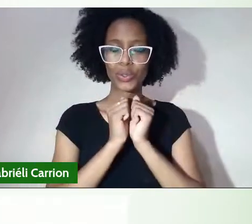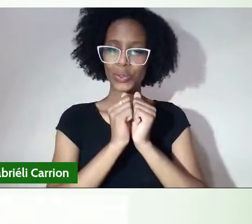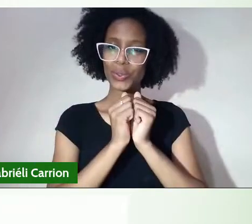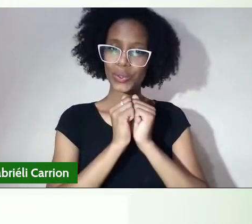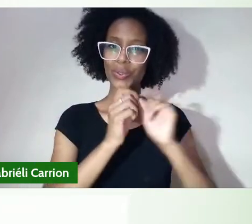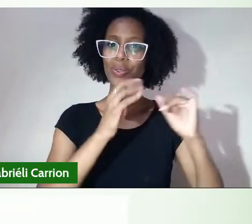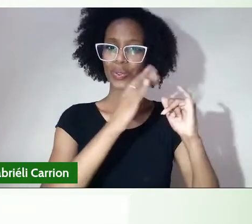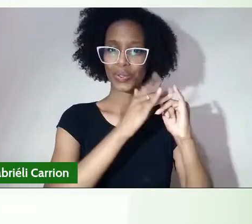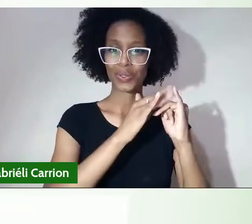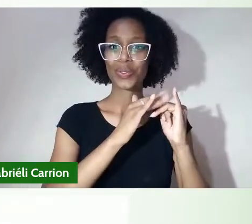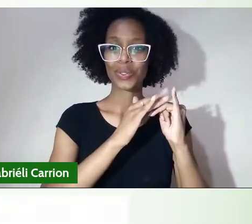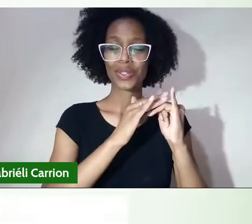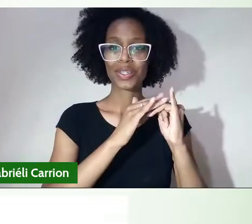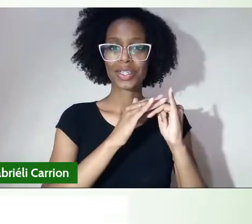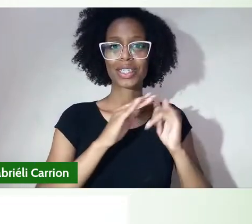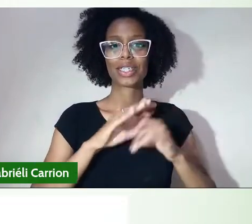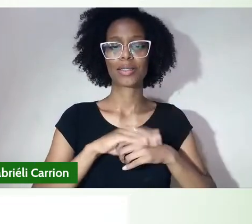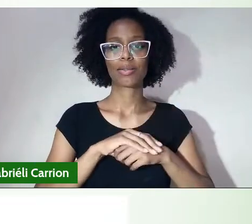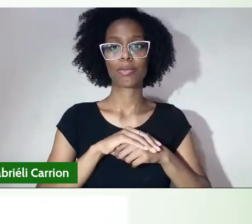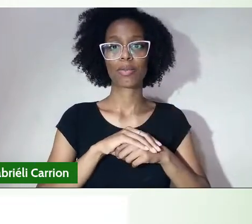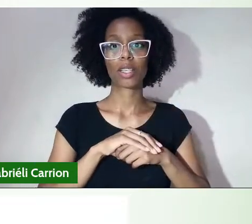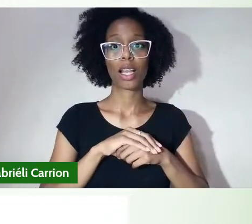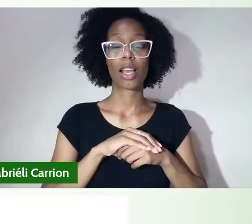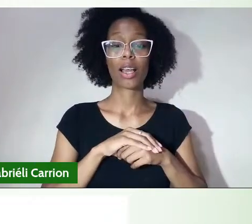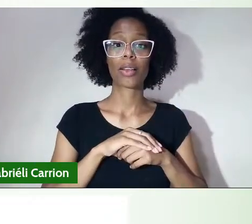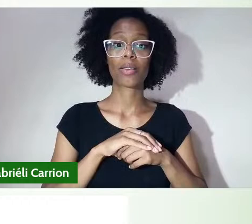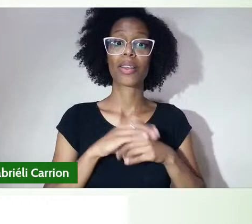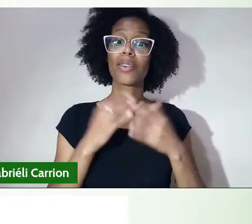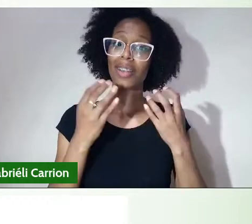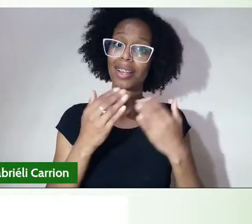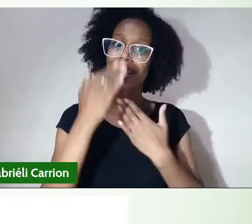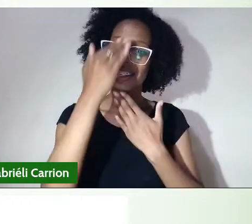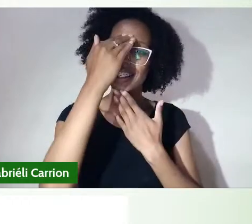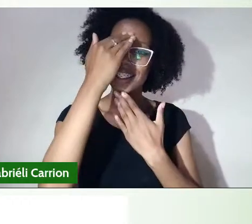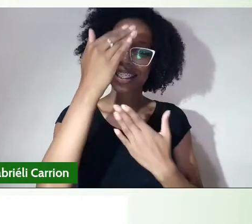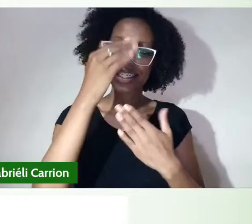YouTube. Eu quero começar te agradecendo, né,